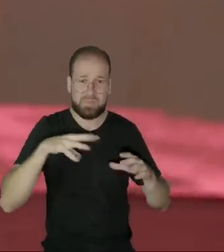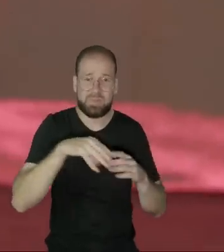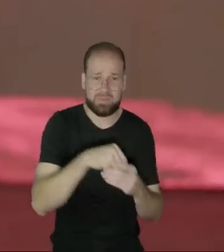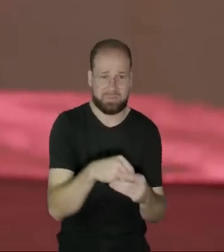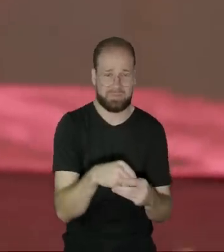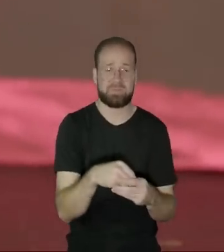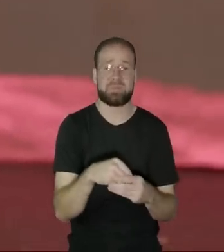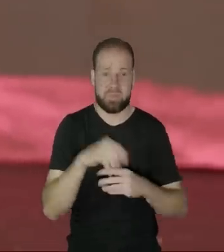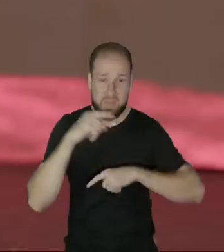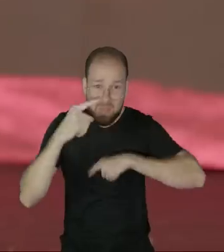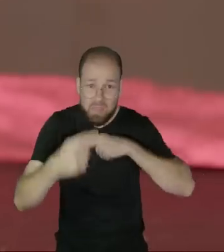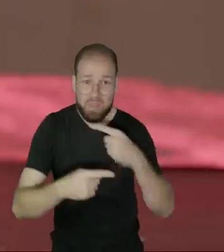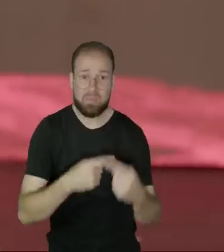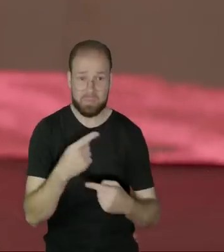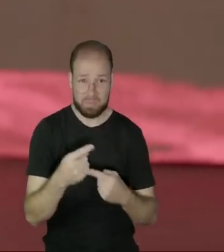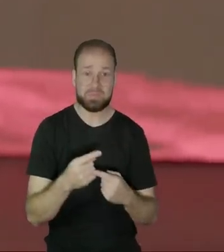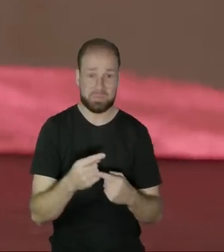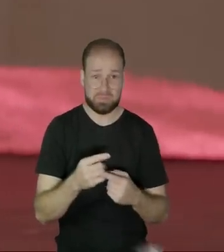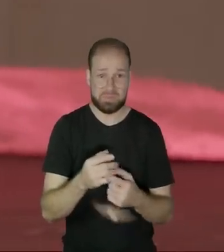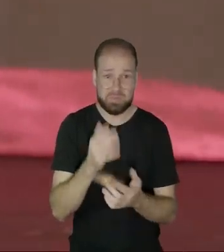E depois desse desterro,